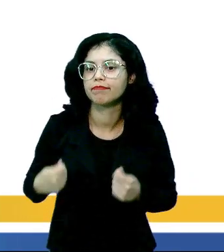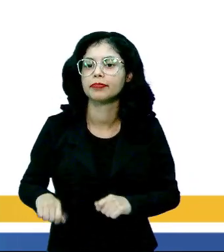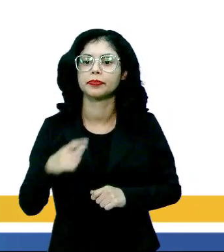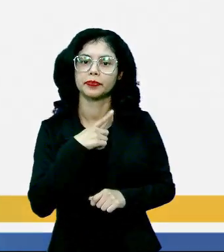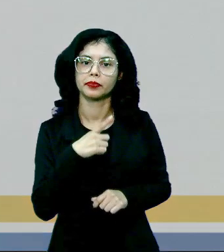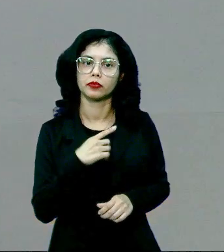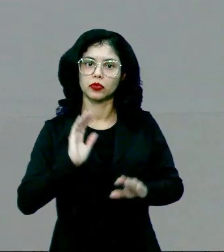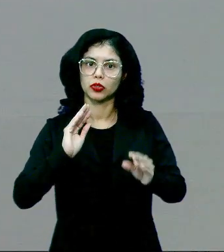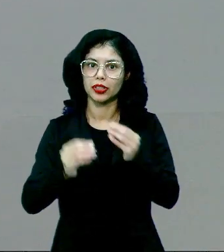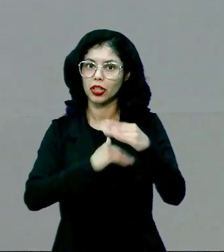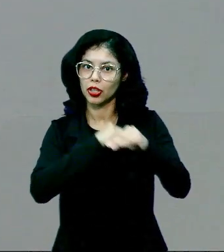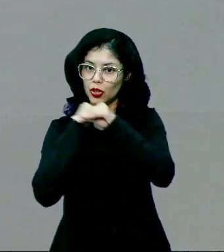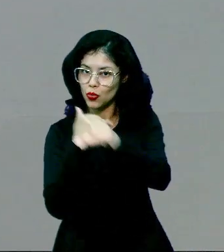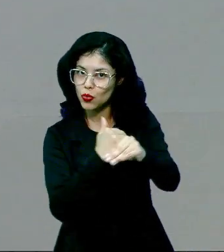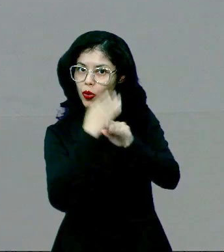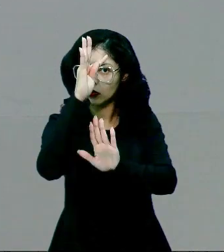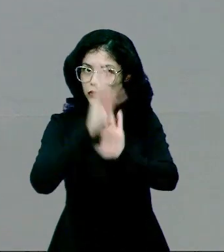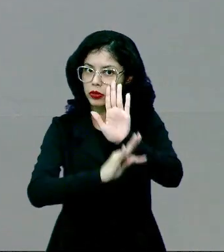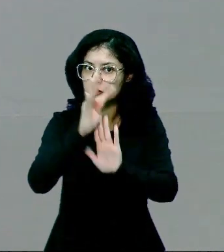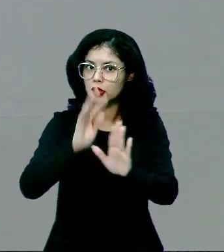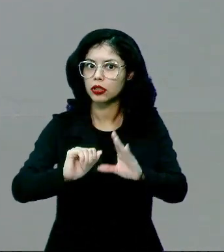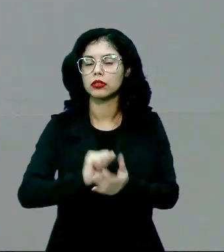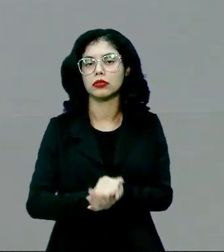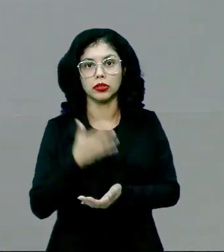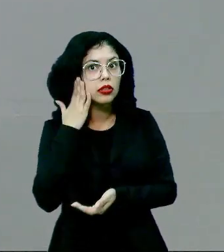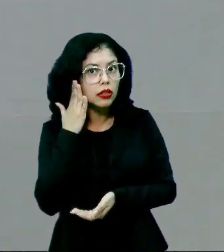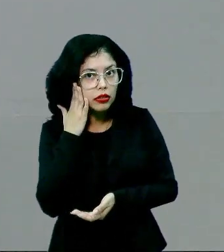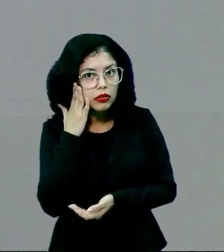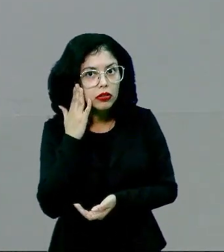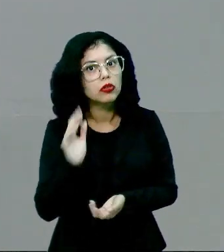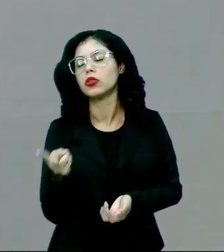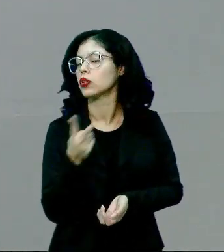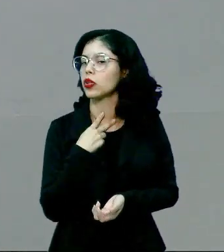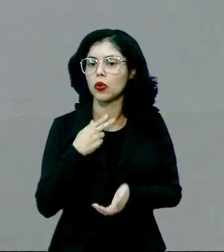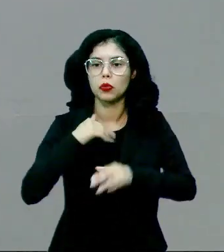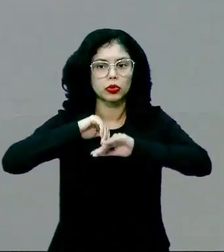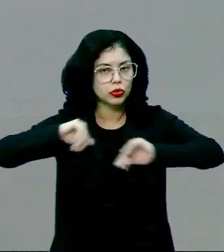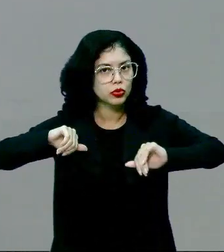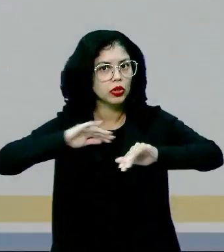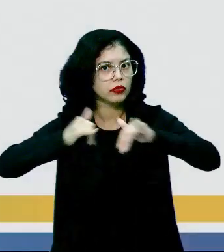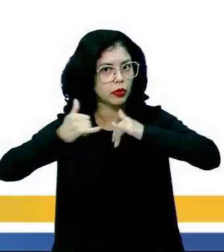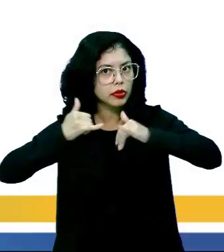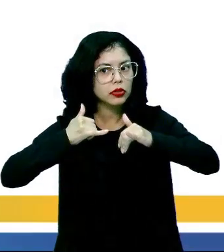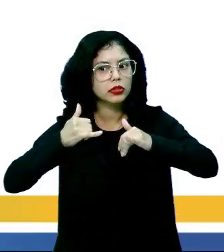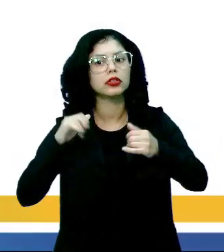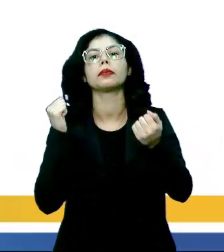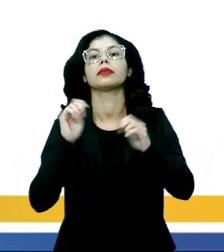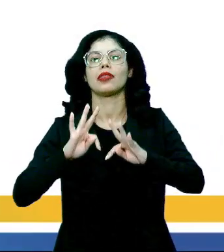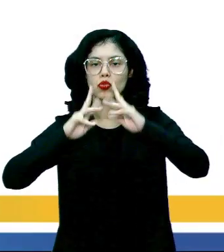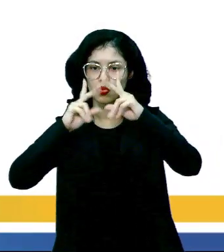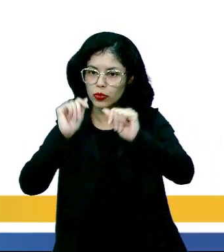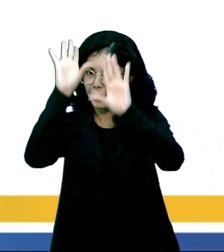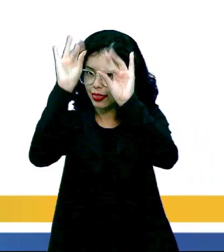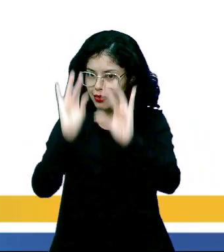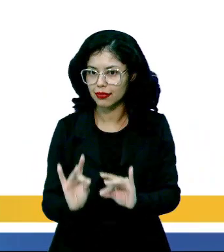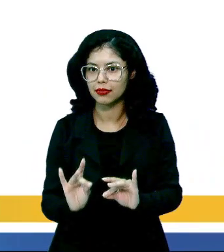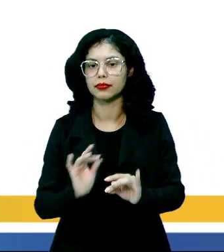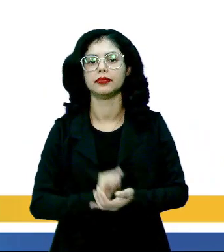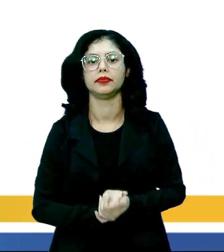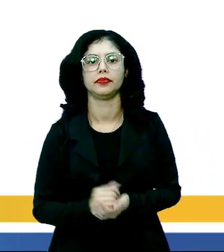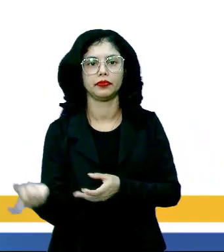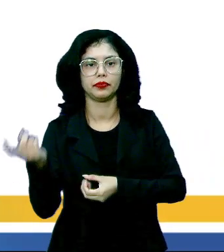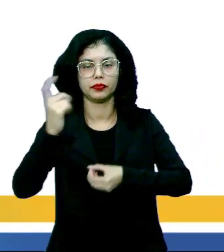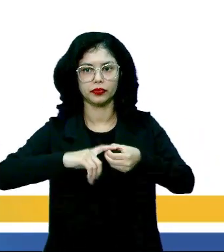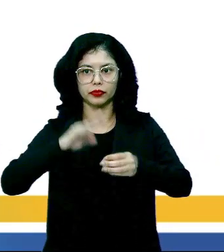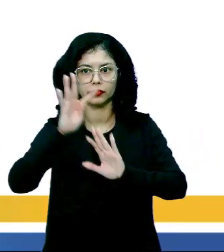estar tal qual está no texto é cara crachá não se pode dividir aí as informações Tá então vamos lá para o texto